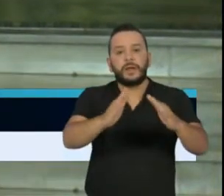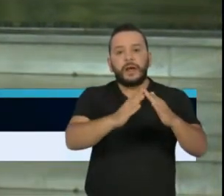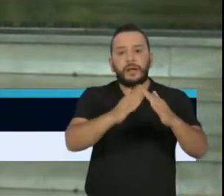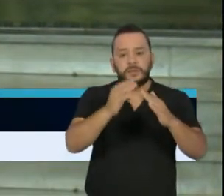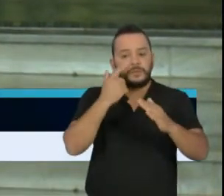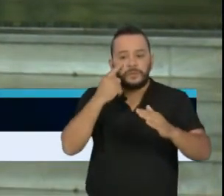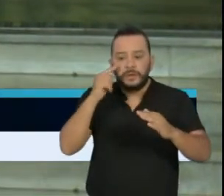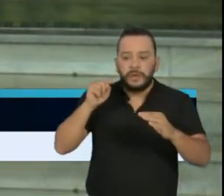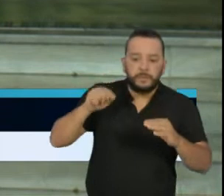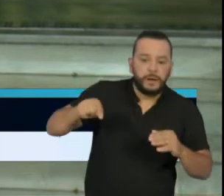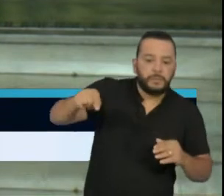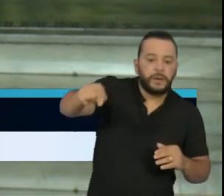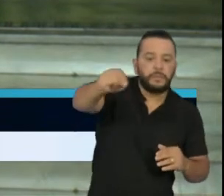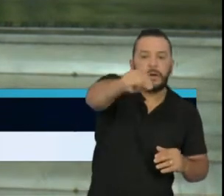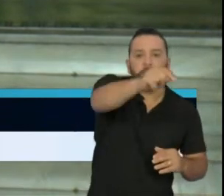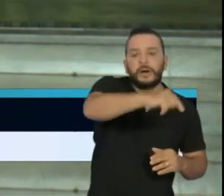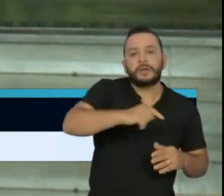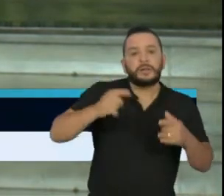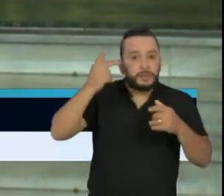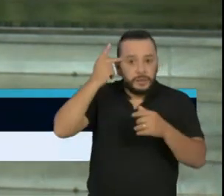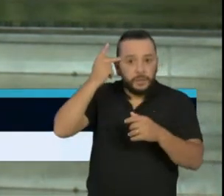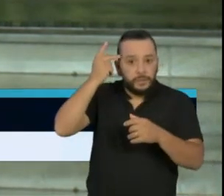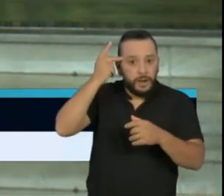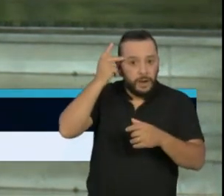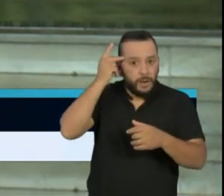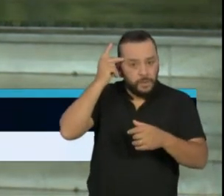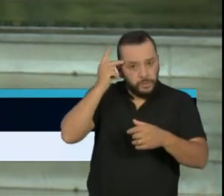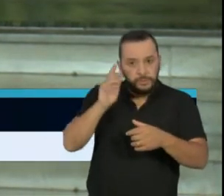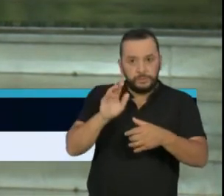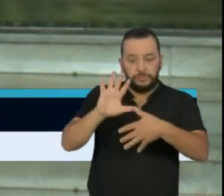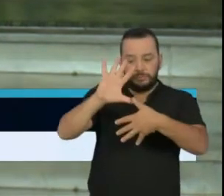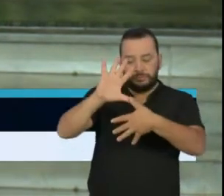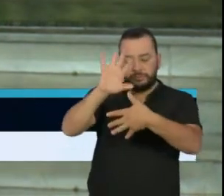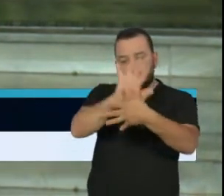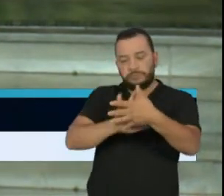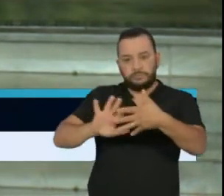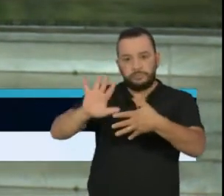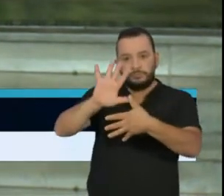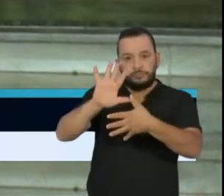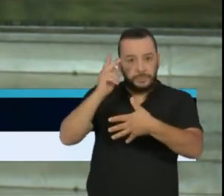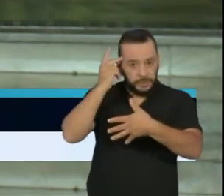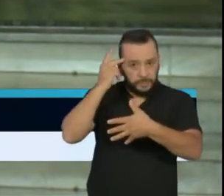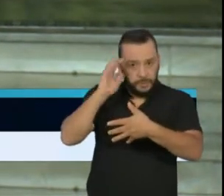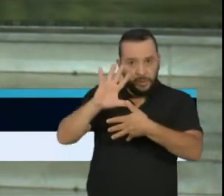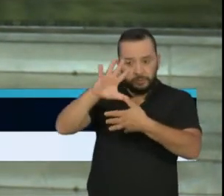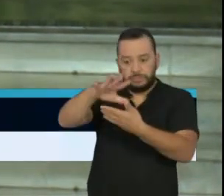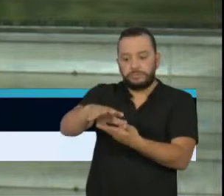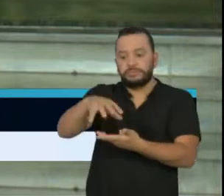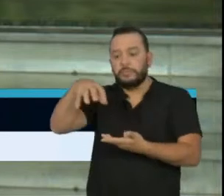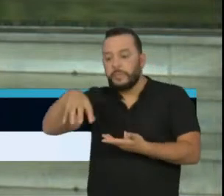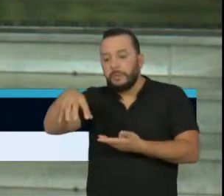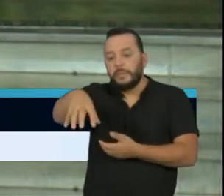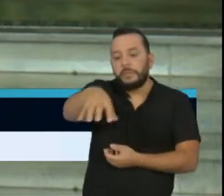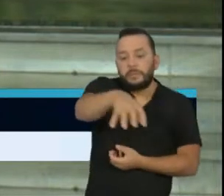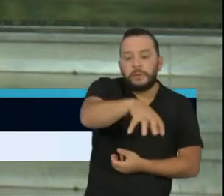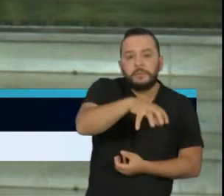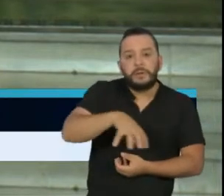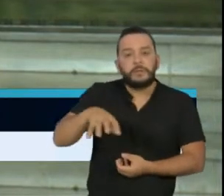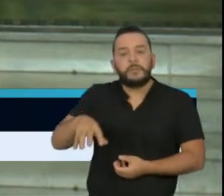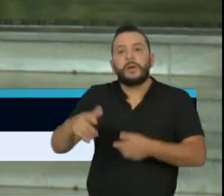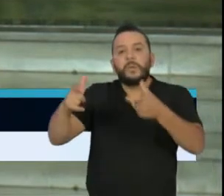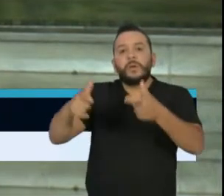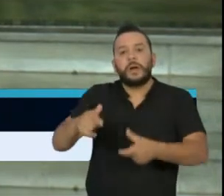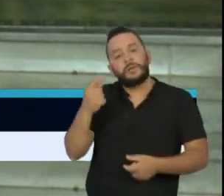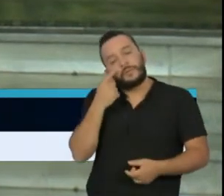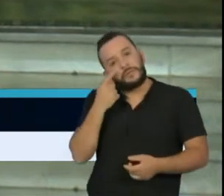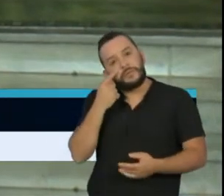que estarão lendo e acompanhando as notícias provenientes dos veículos de comunicação que estão aqui presentes neste momento.